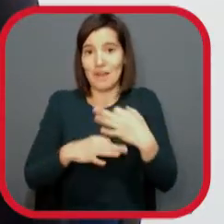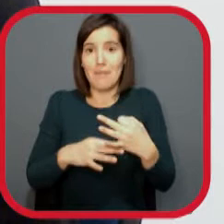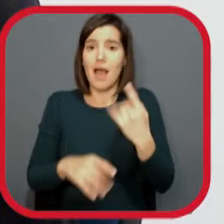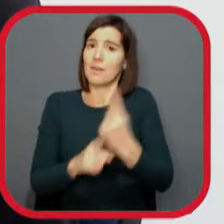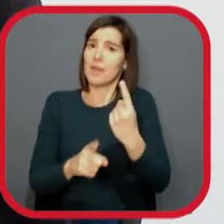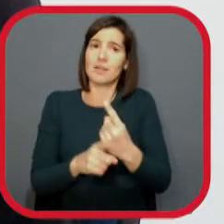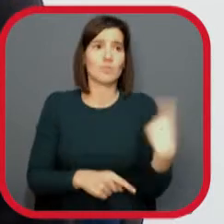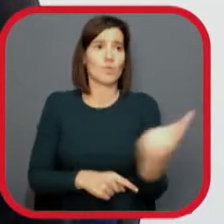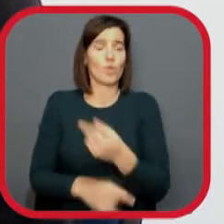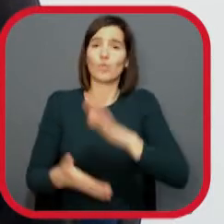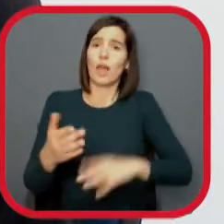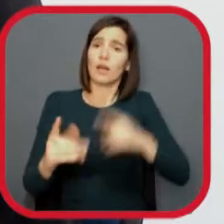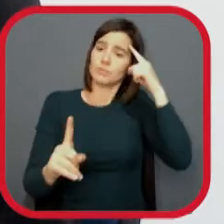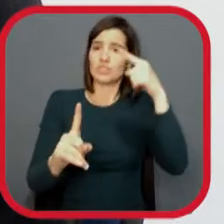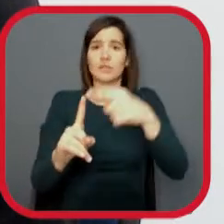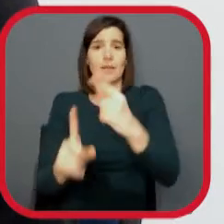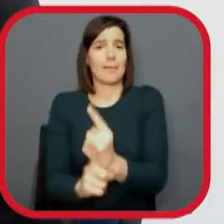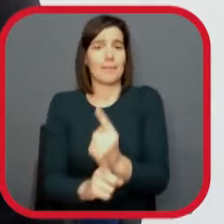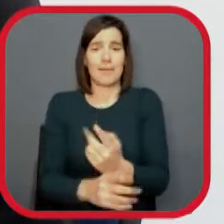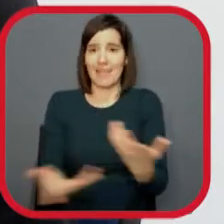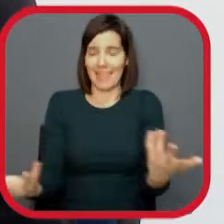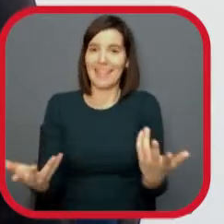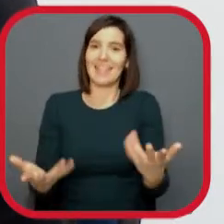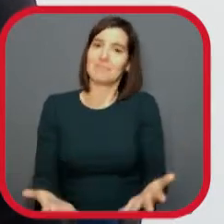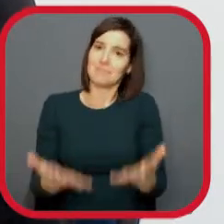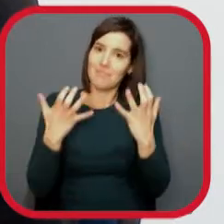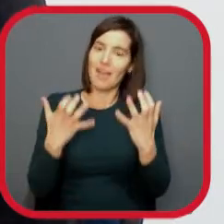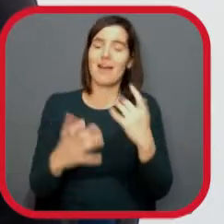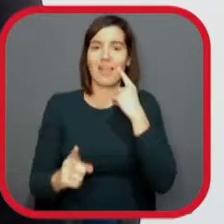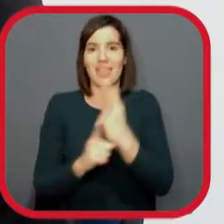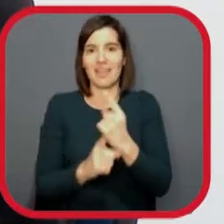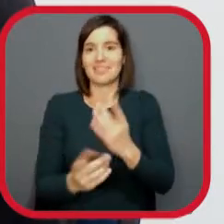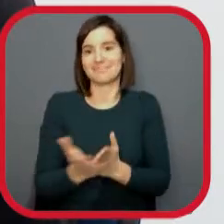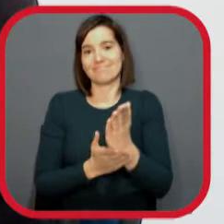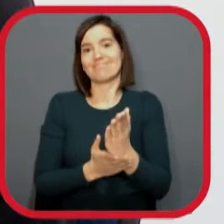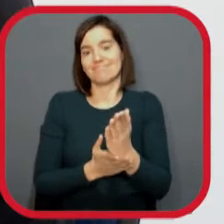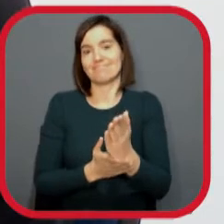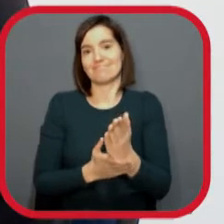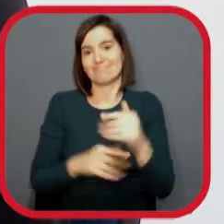de ser colegas, não deixamos de trabalhar todos para a mesma missão e pretendo manter